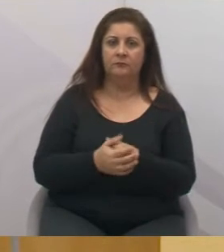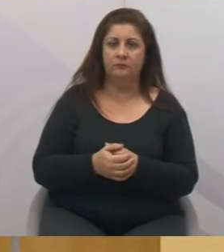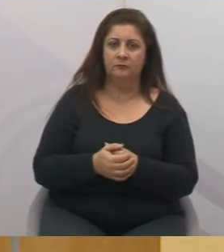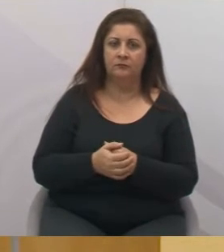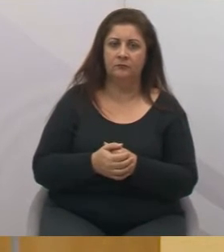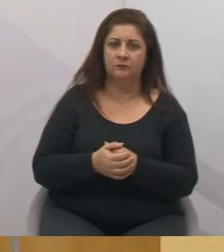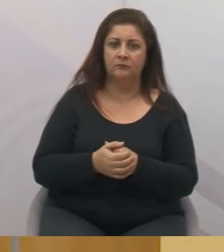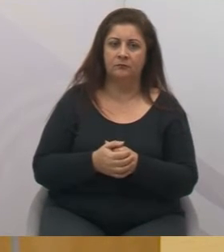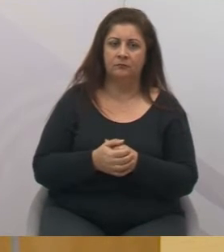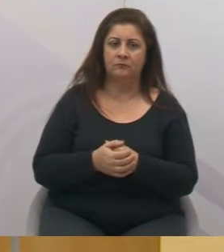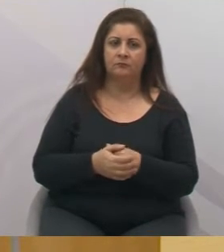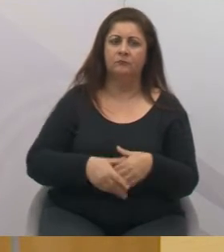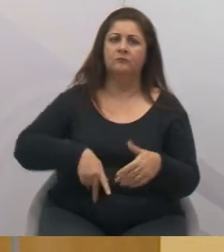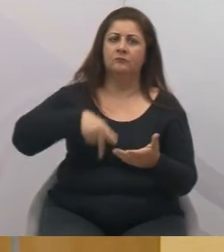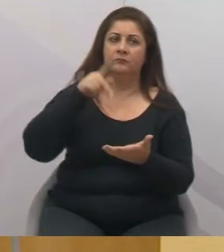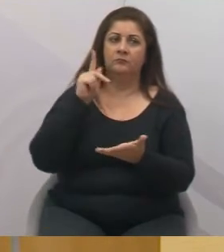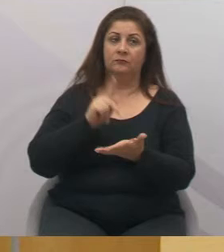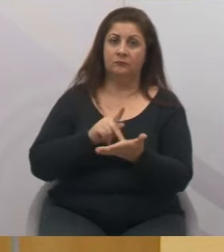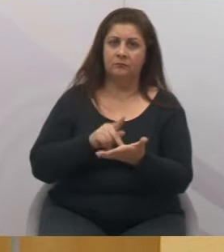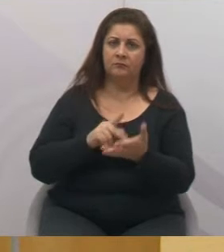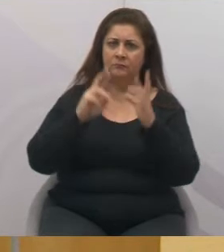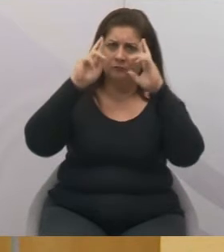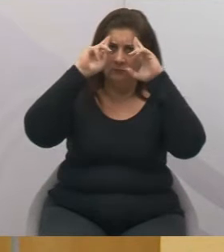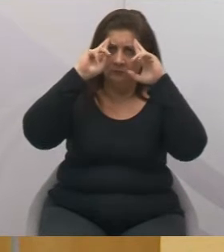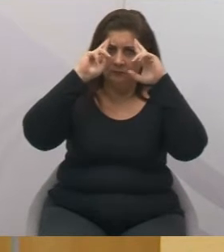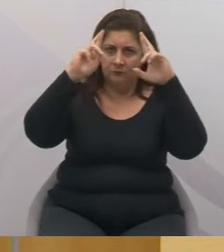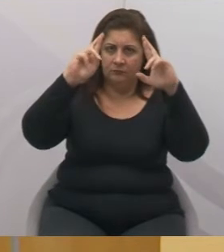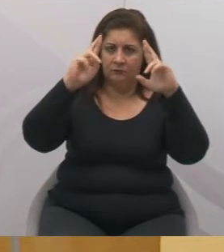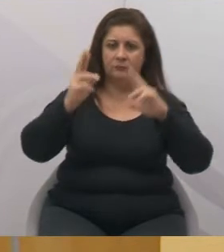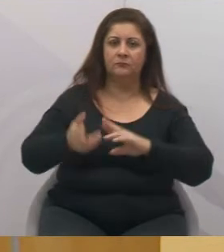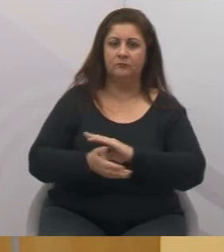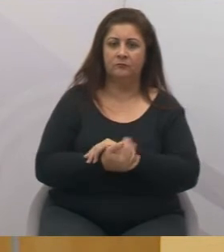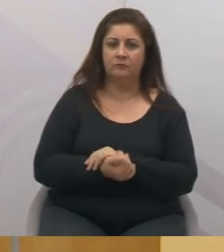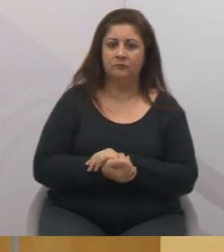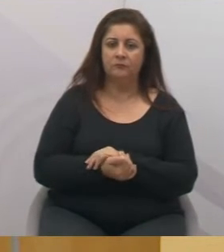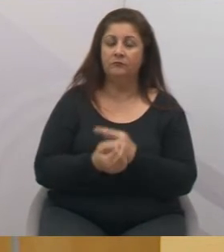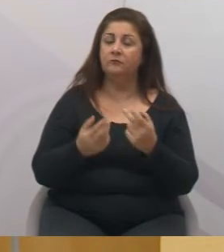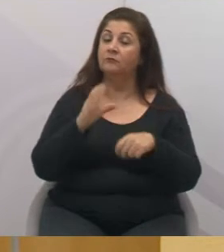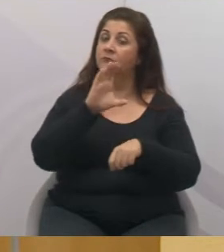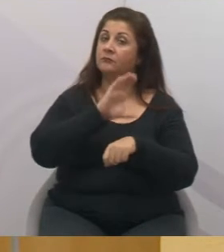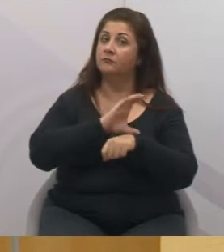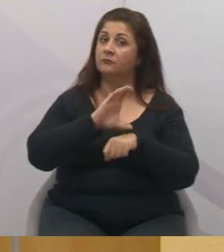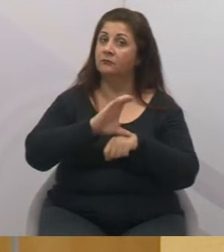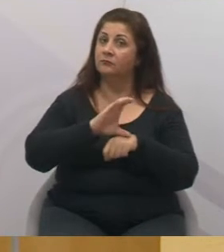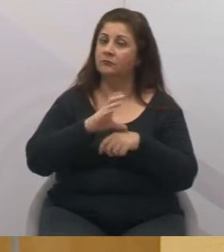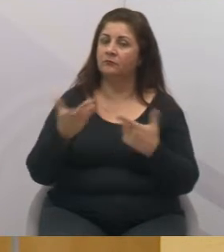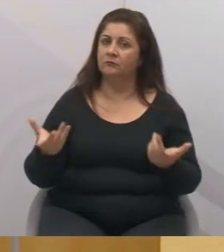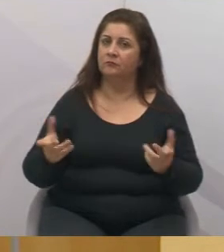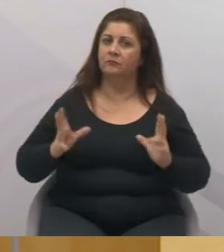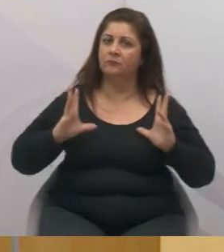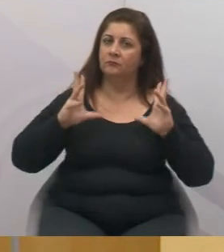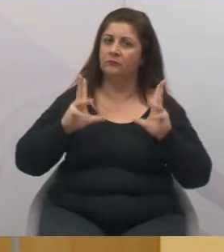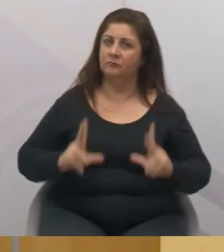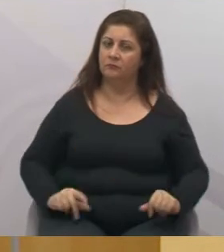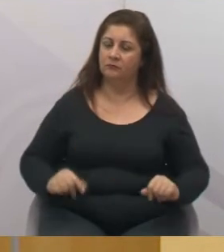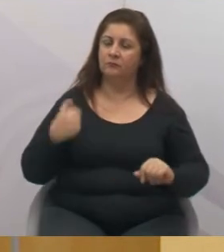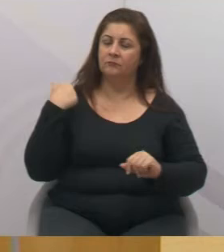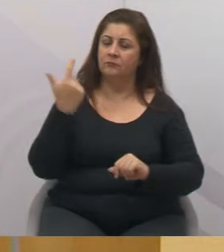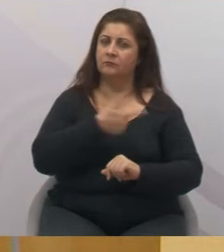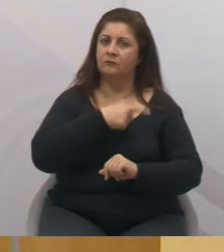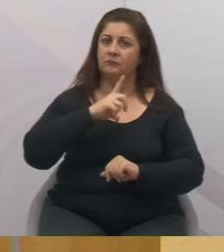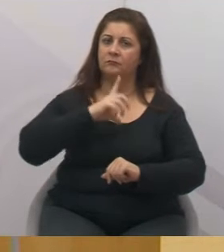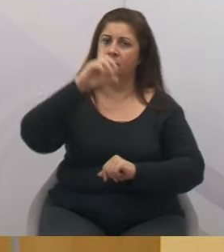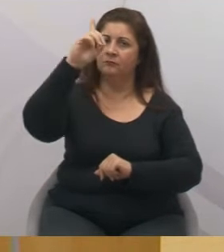ambiente seja efetivamente respeitado, porque, como diz a nossa Constituição, todos nós temos direito ao